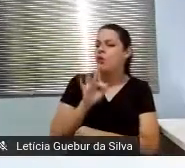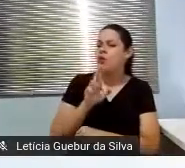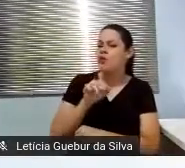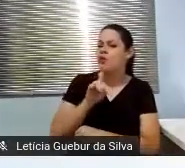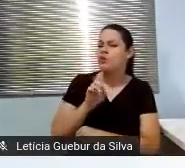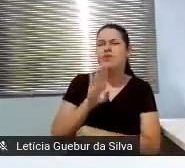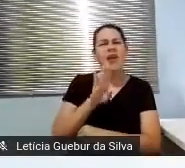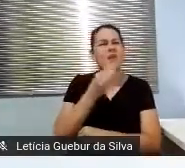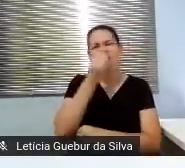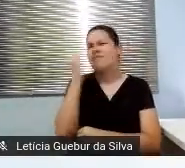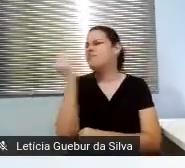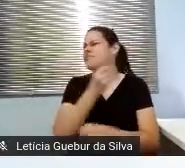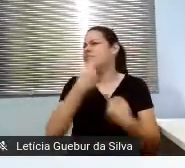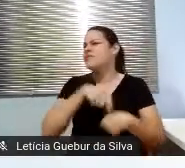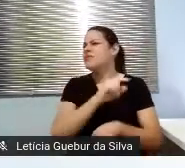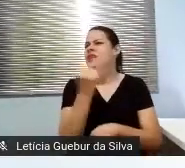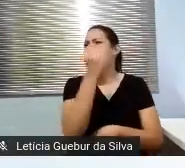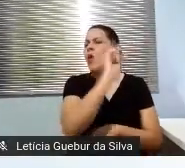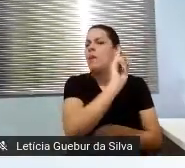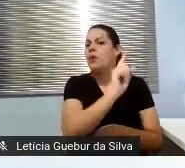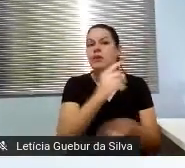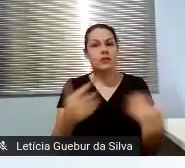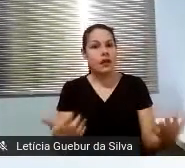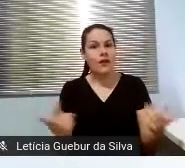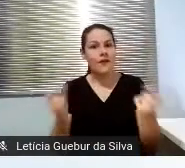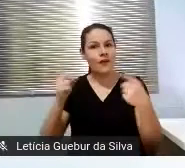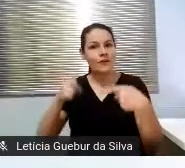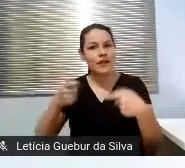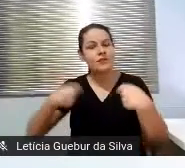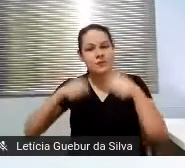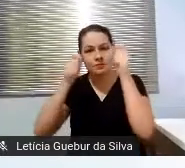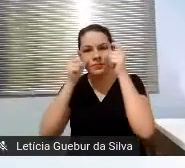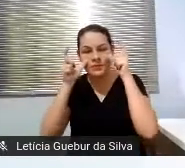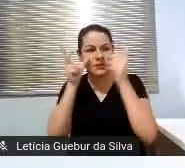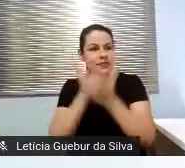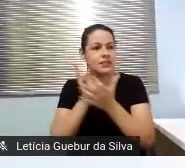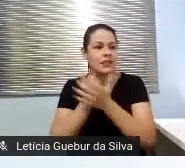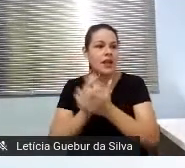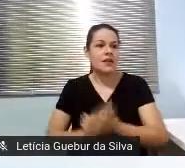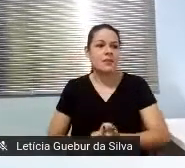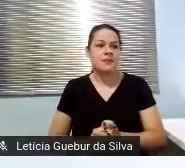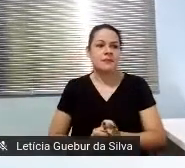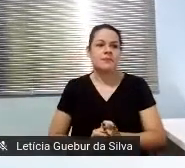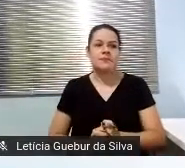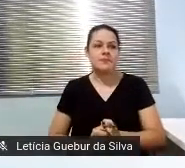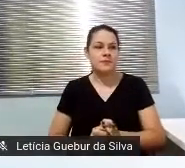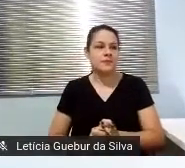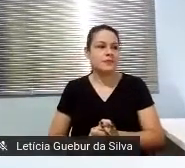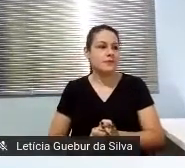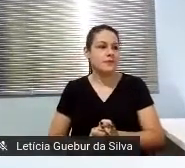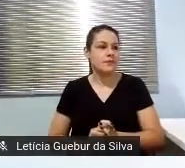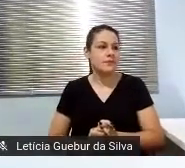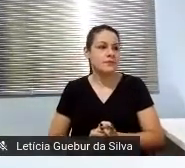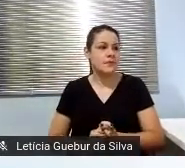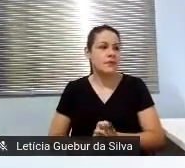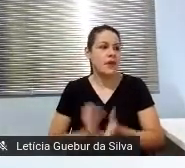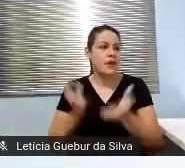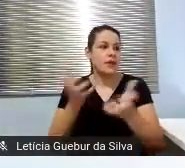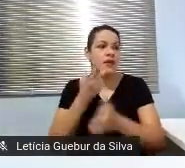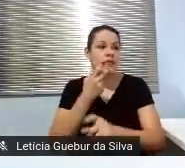comigo. Pode falar, Agora, André. você tocou num ponto, eu queria só para Por contextualizar também favor. esse ponto que você tocou, que é bem